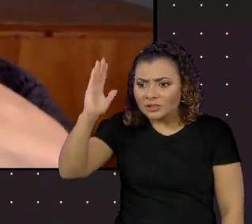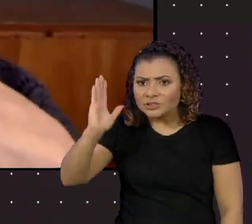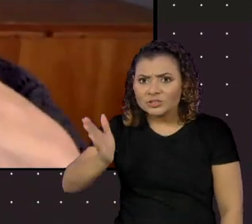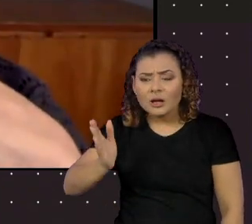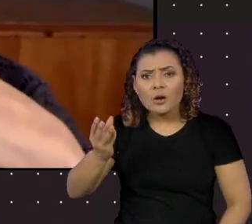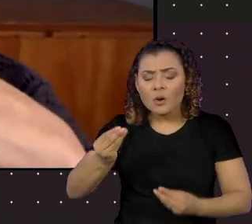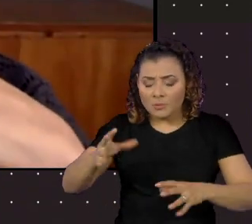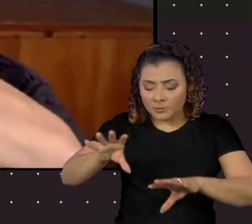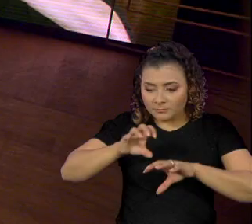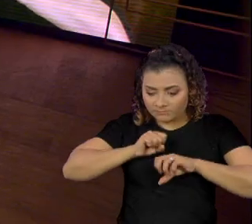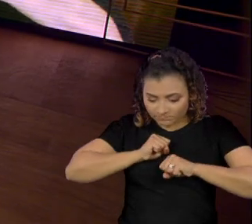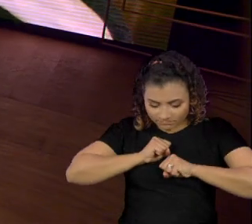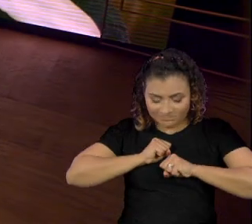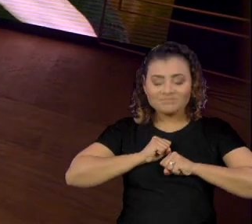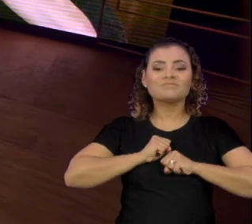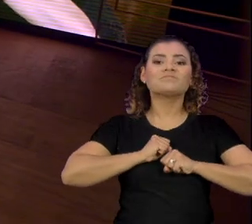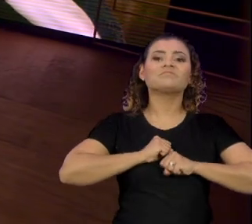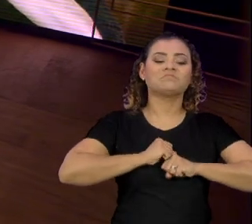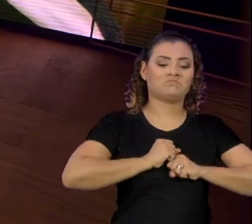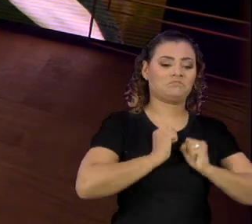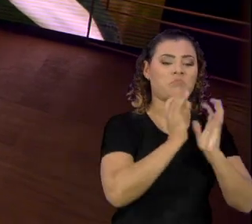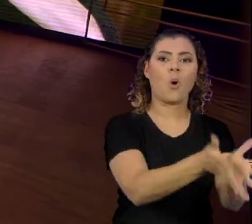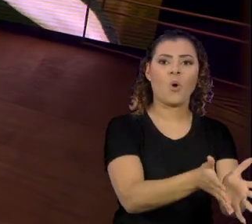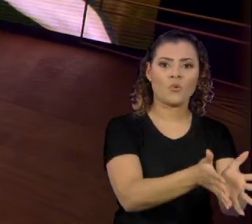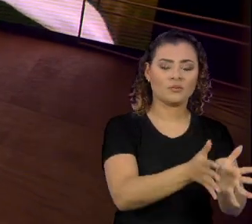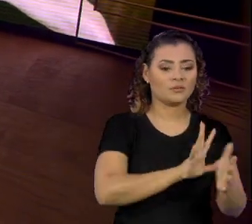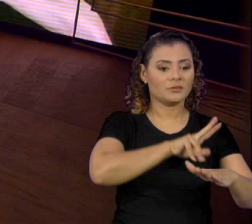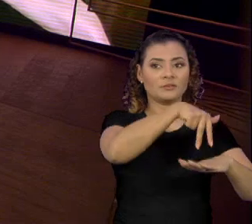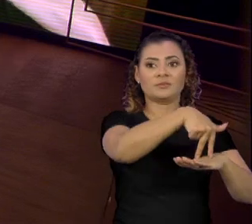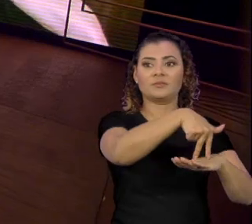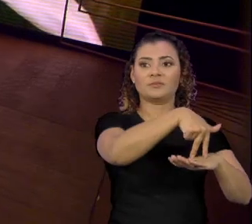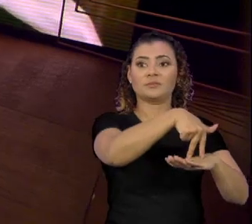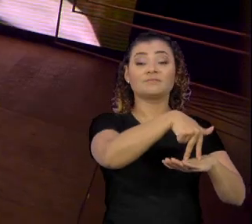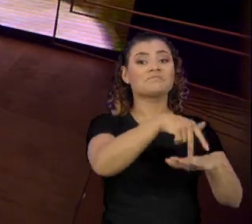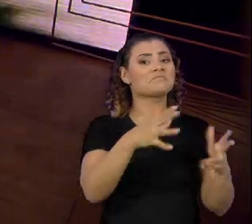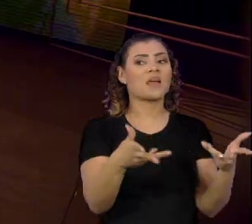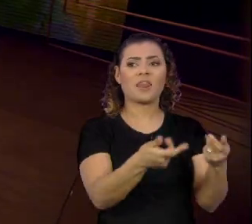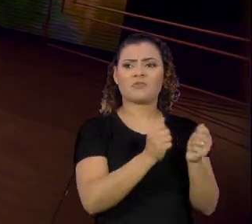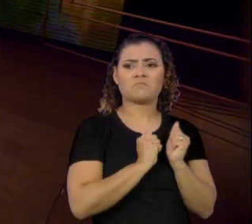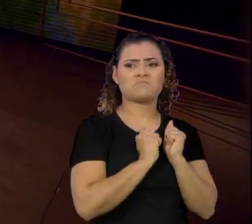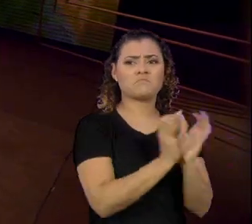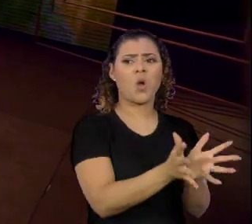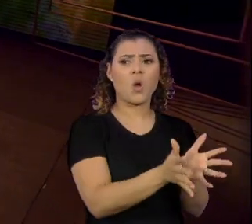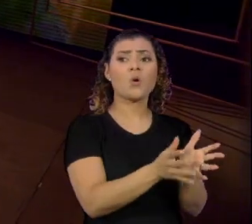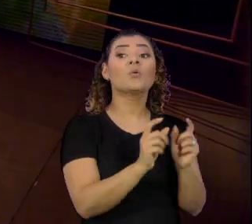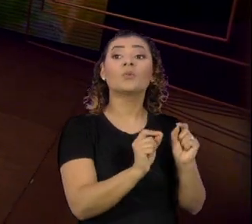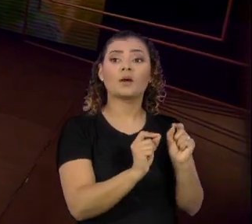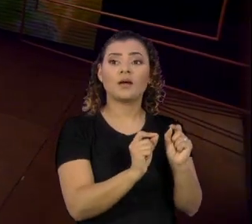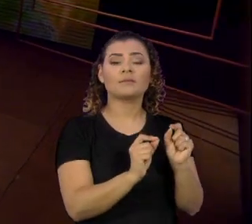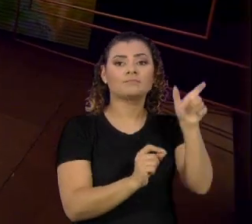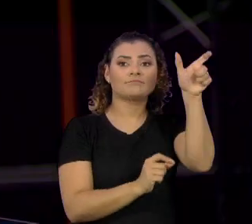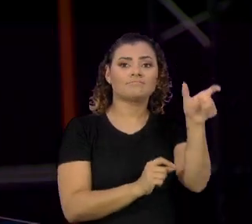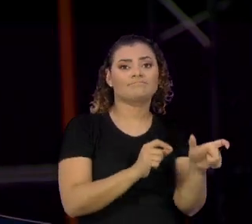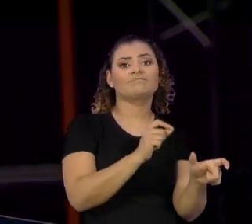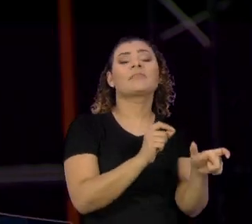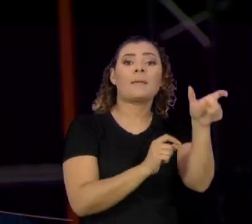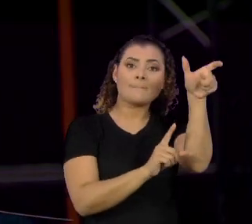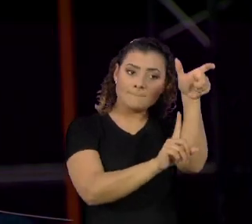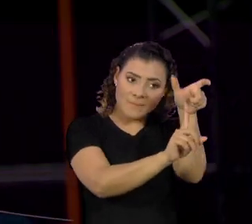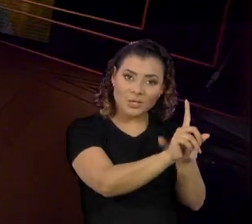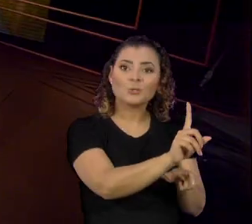fazia, como ela, o magnetismo que ela causava, era muito lindo, assim. E depois ela começou a me dirigir no teatro, né? Assim,